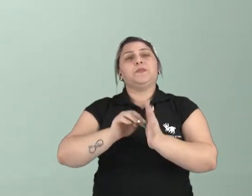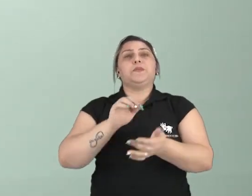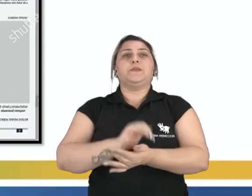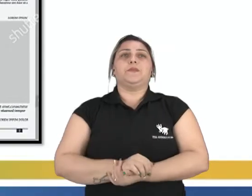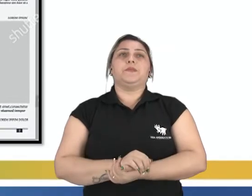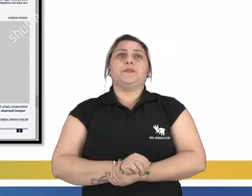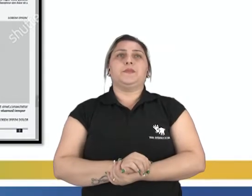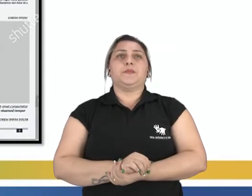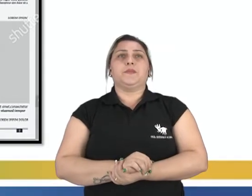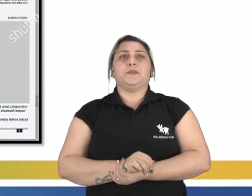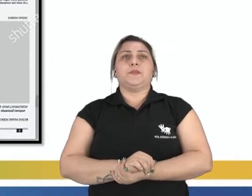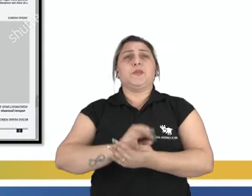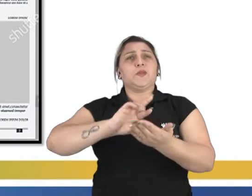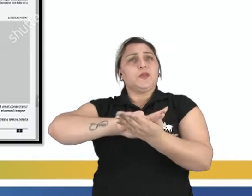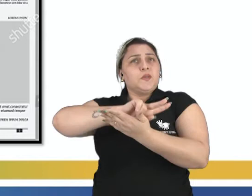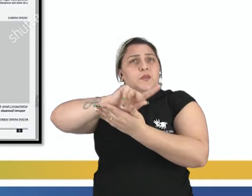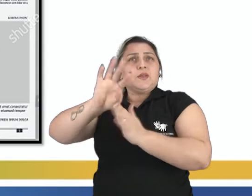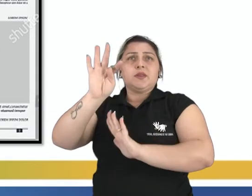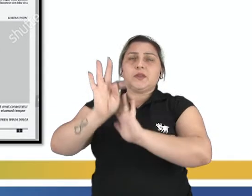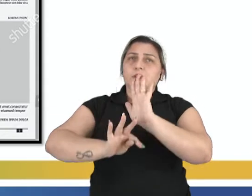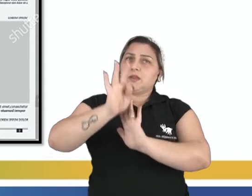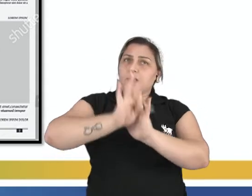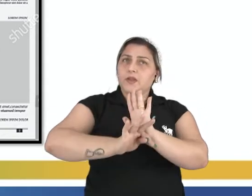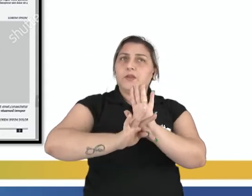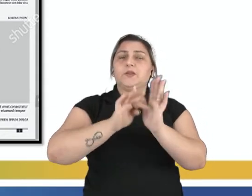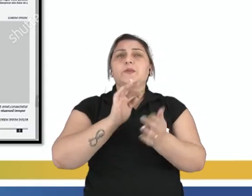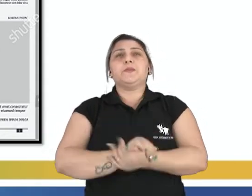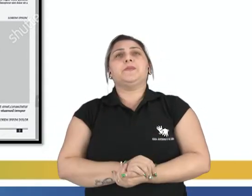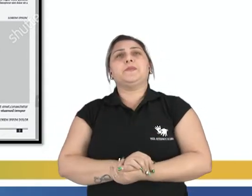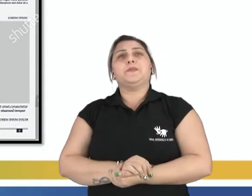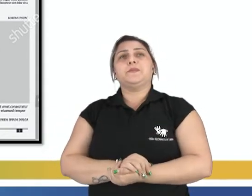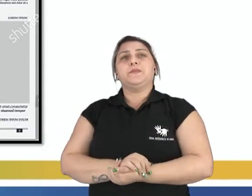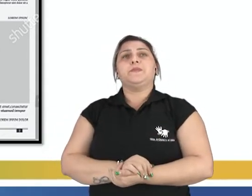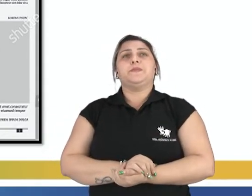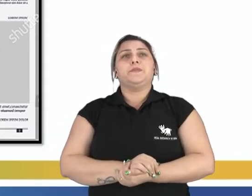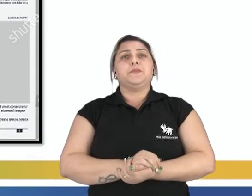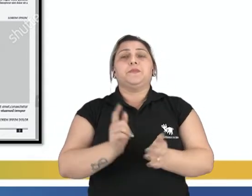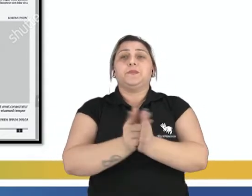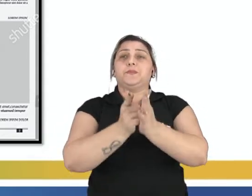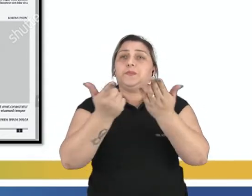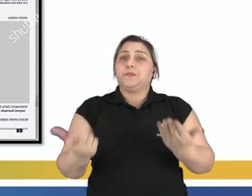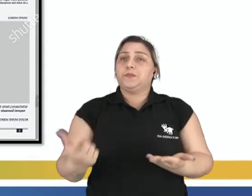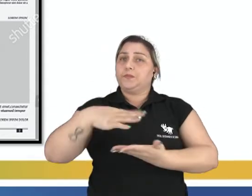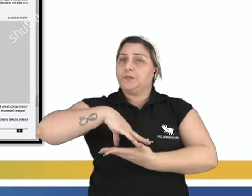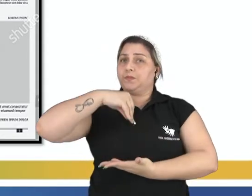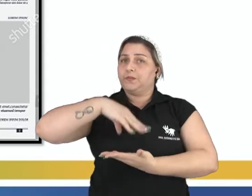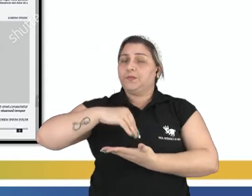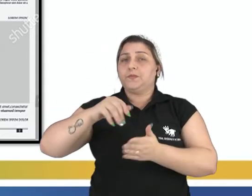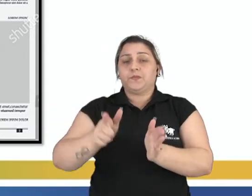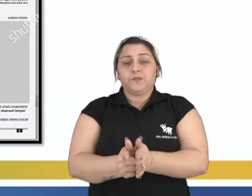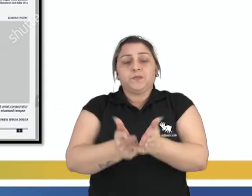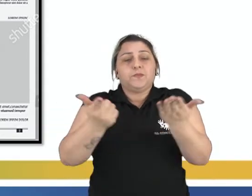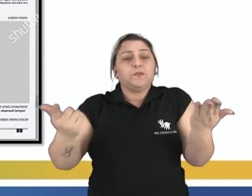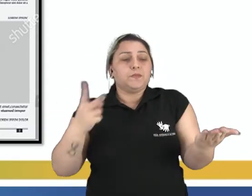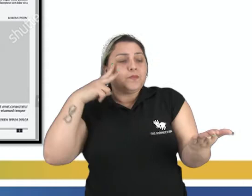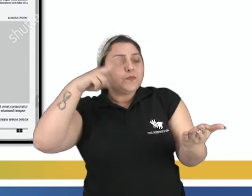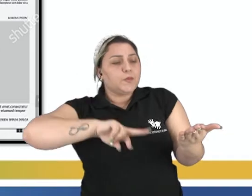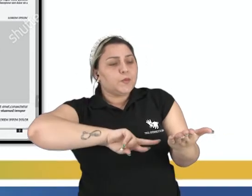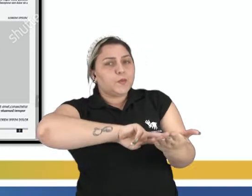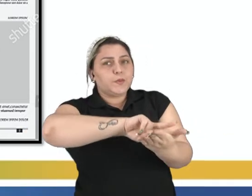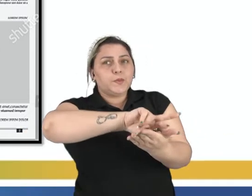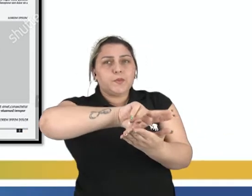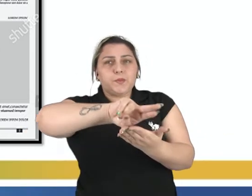si, ele abriga diversos textos jornalísticos, tá? O jornal em si. tá bom? Se você abrir um jornal, você vai ver que tem